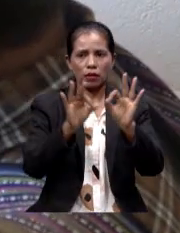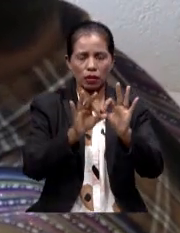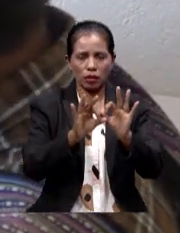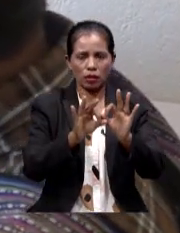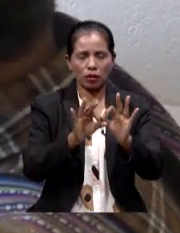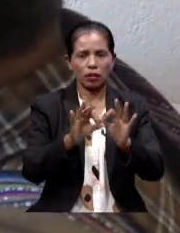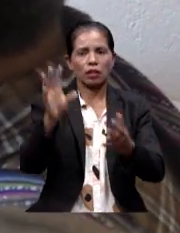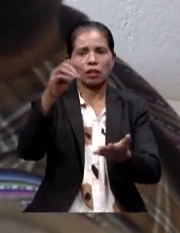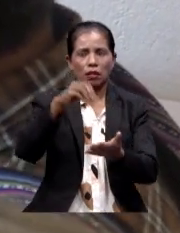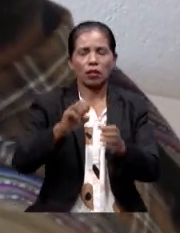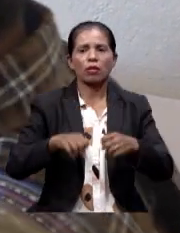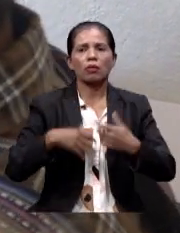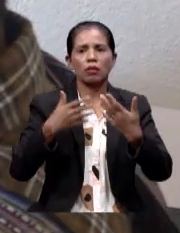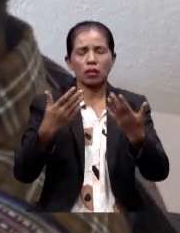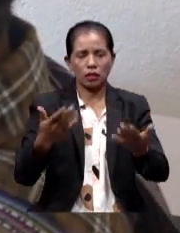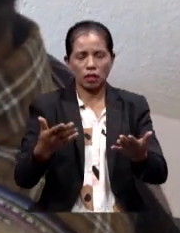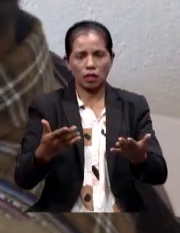tal prioridade ba onsa